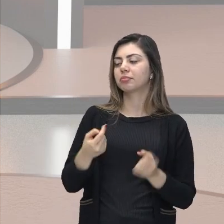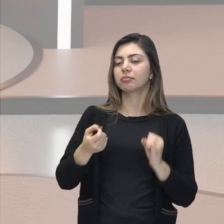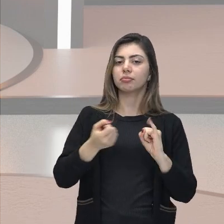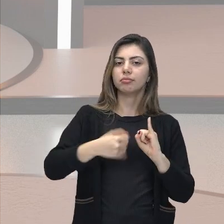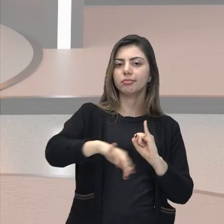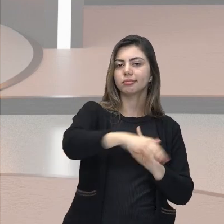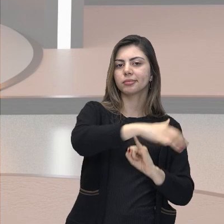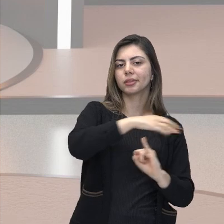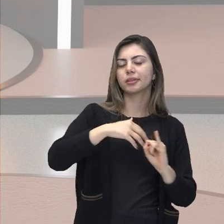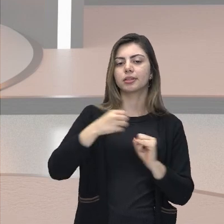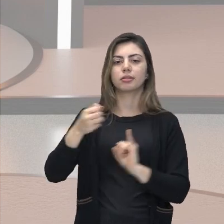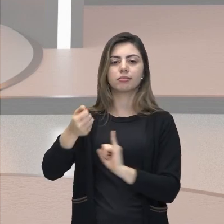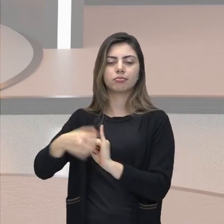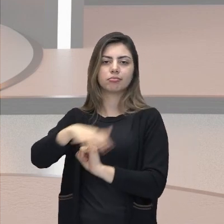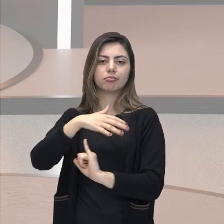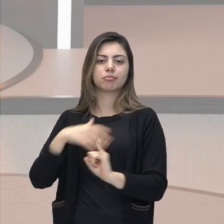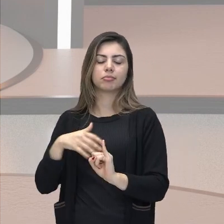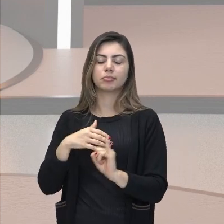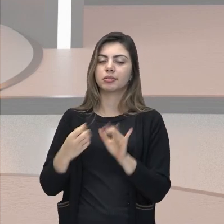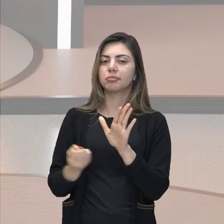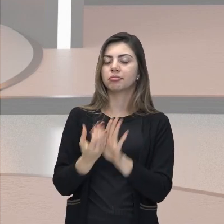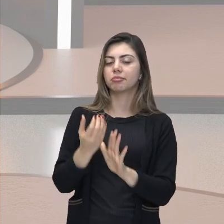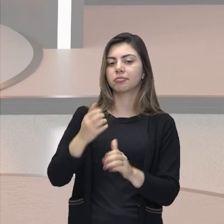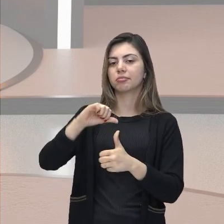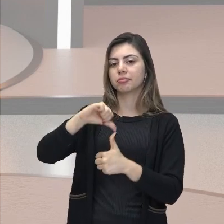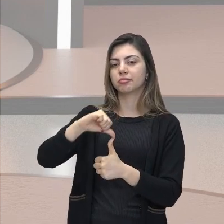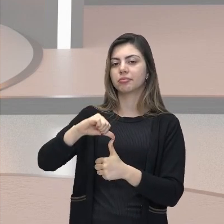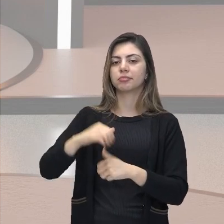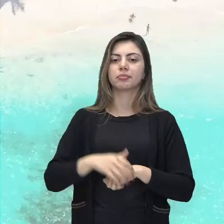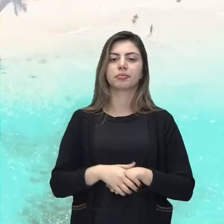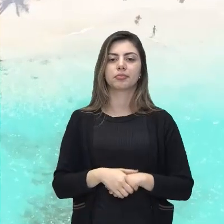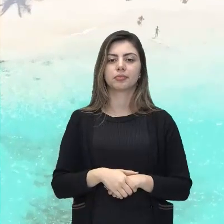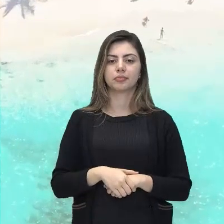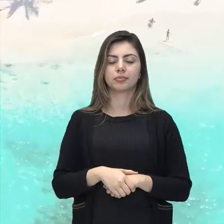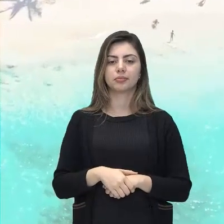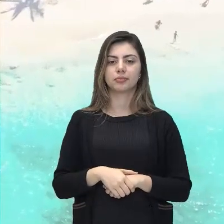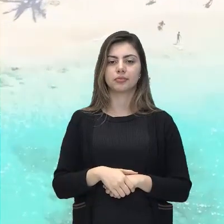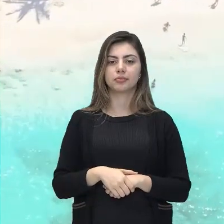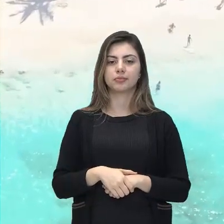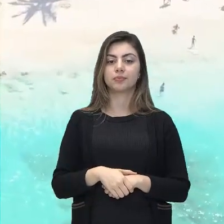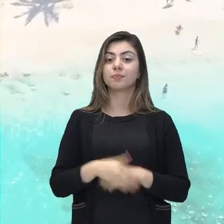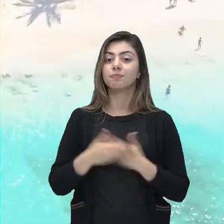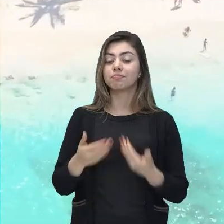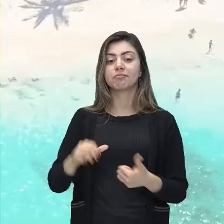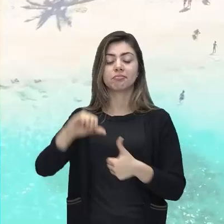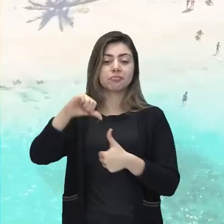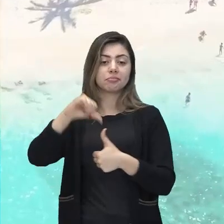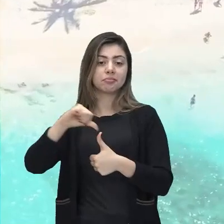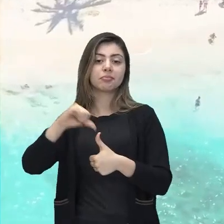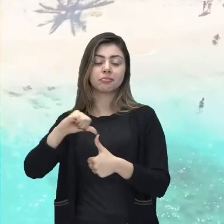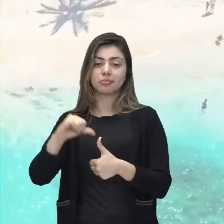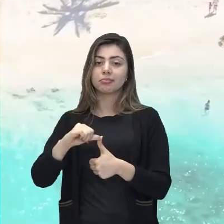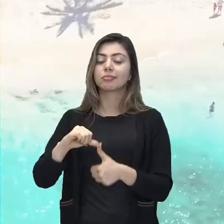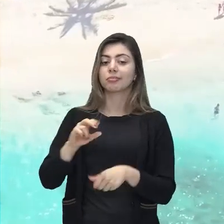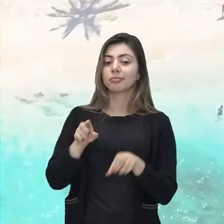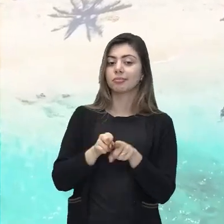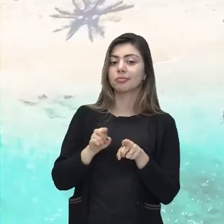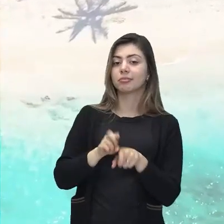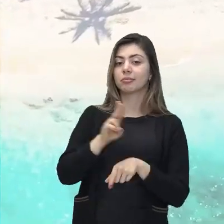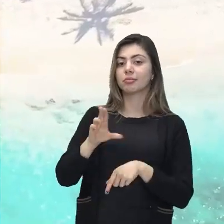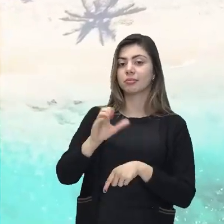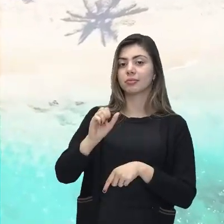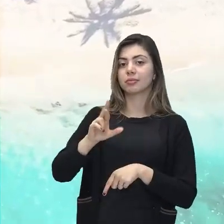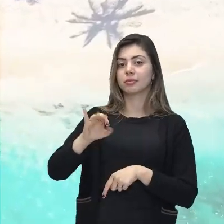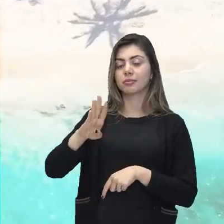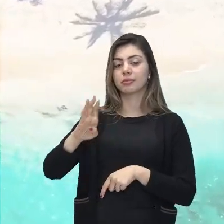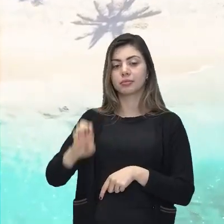as Antilhas, e aí a gente já comenta a respeito delas. A América Central Insular também é chamada de Caribe e ainda